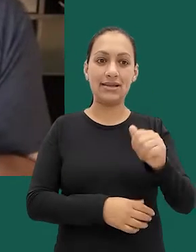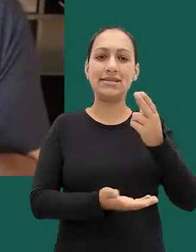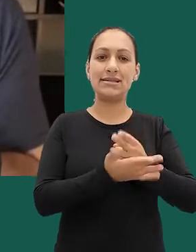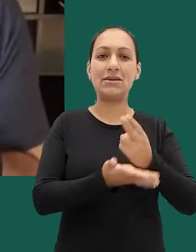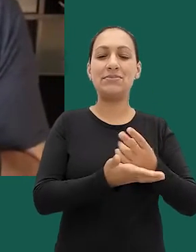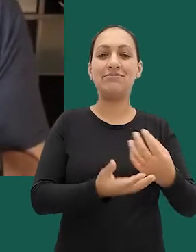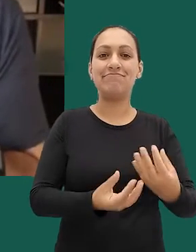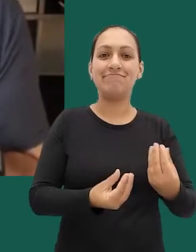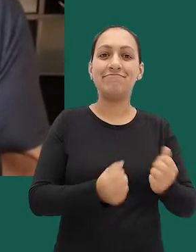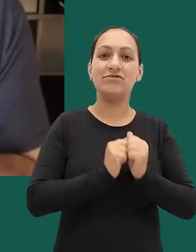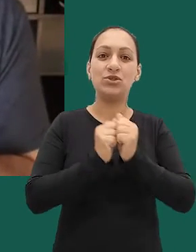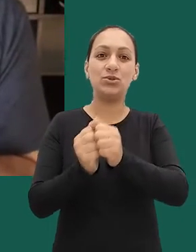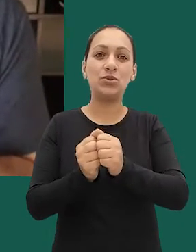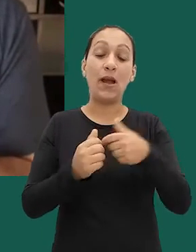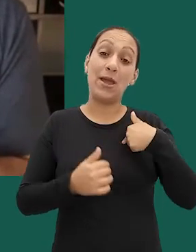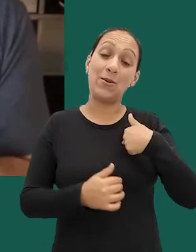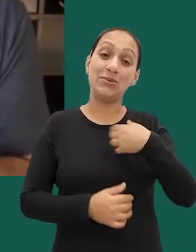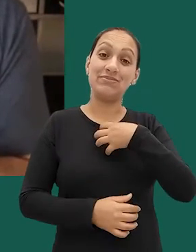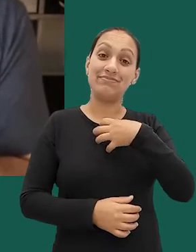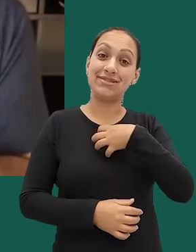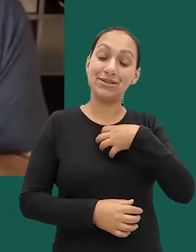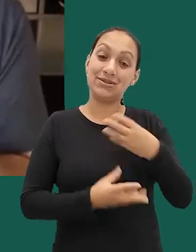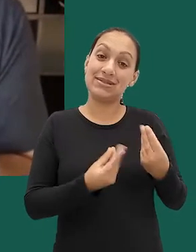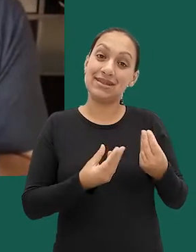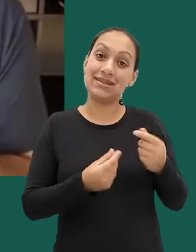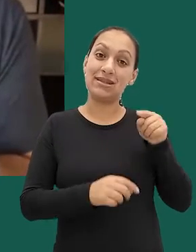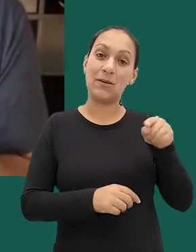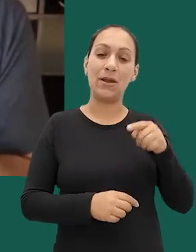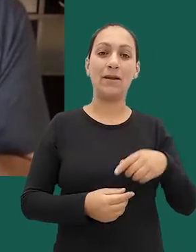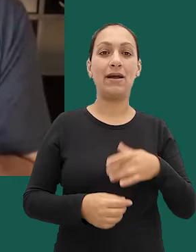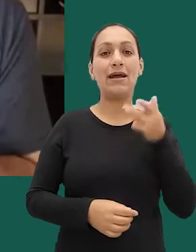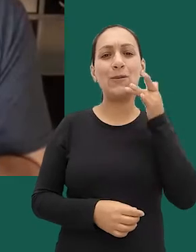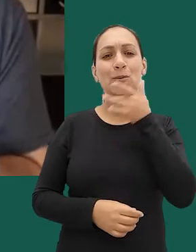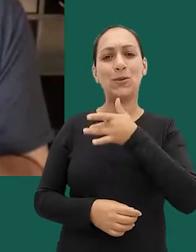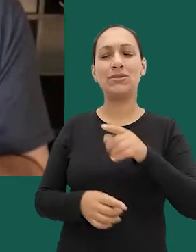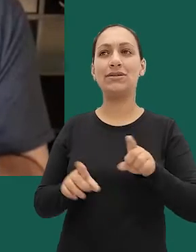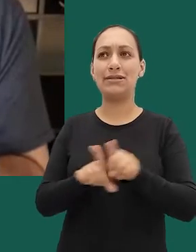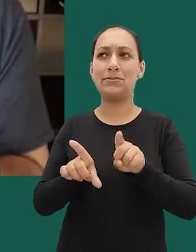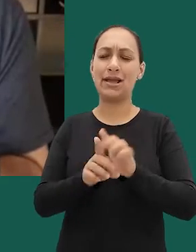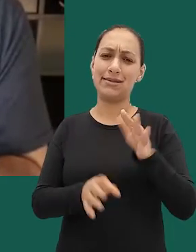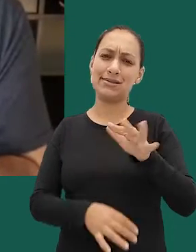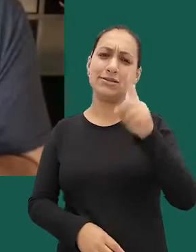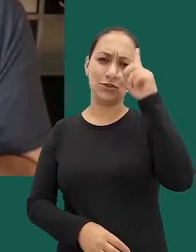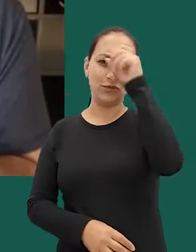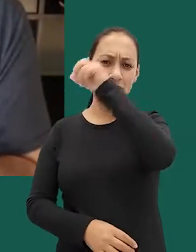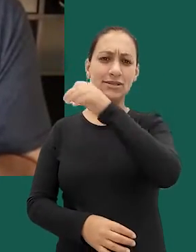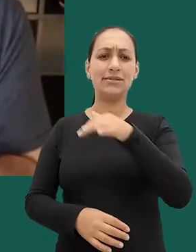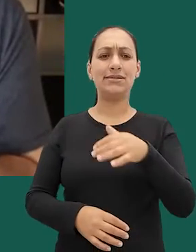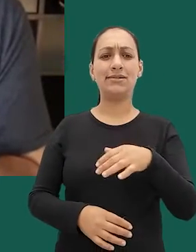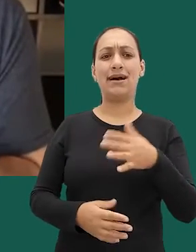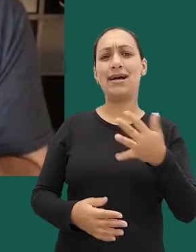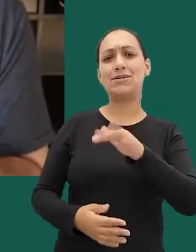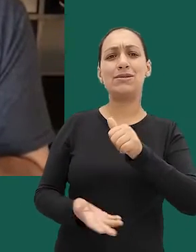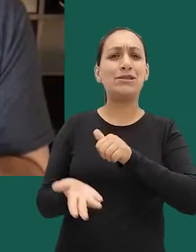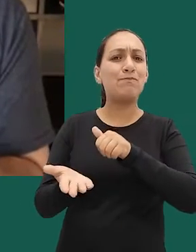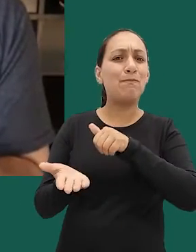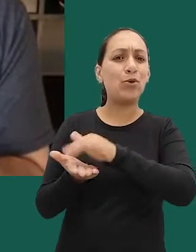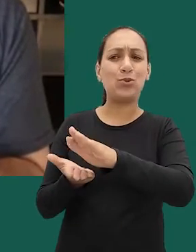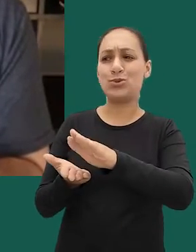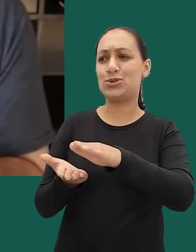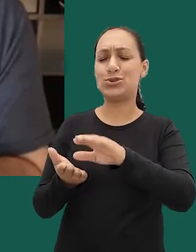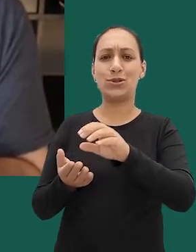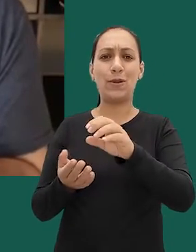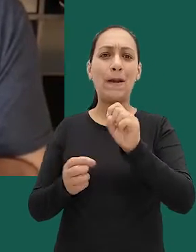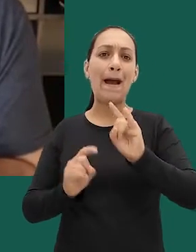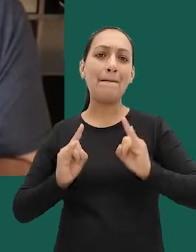sensação, então é muito gostoso. E é bem difícil também, às vezes a gente quebra a cara, é expulso do apartamento, não tem dinheiro, quase